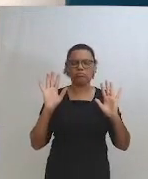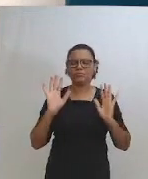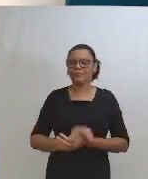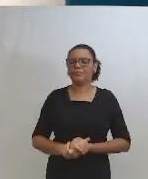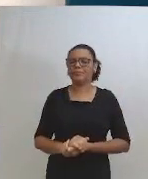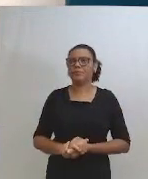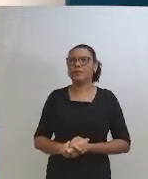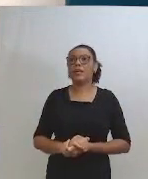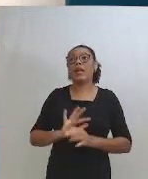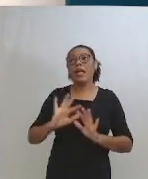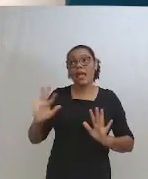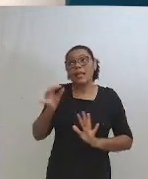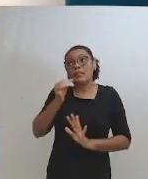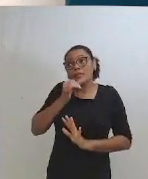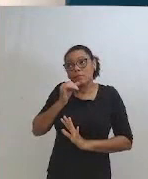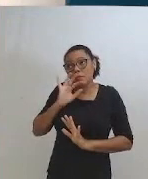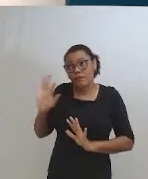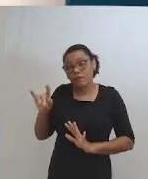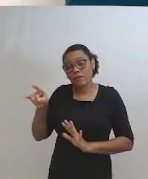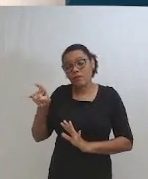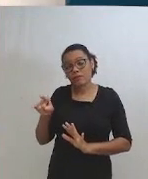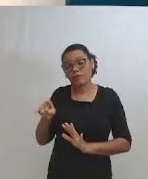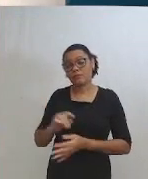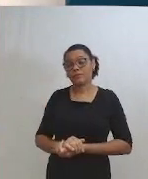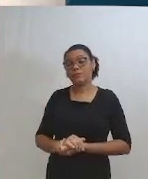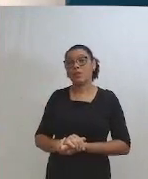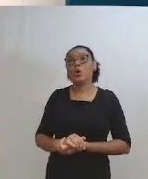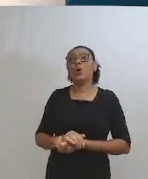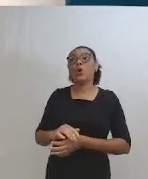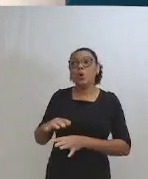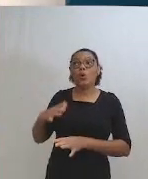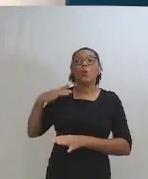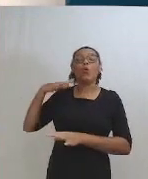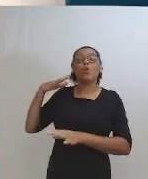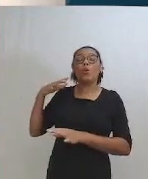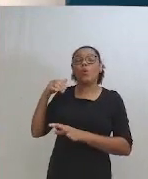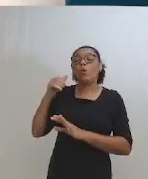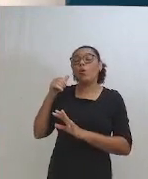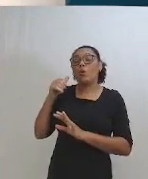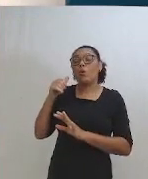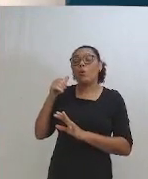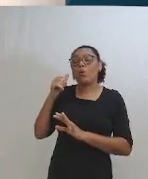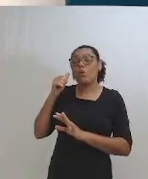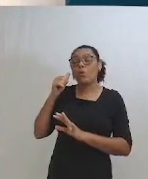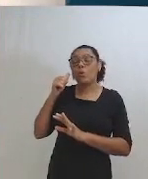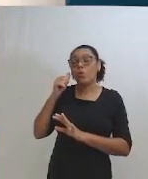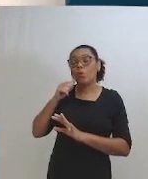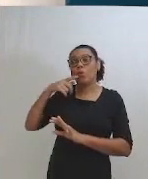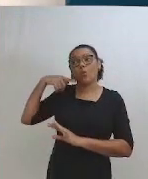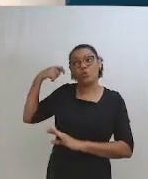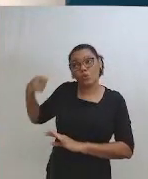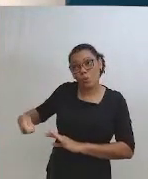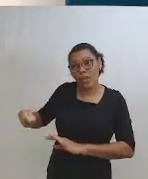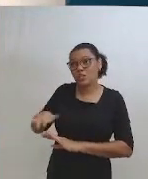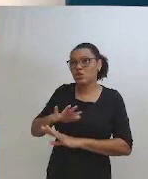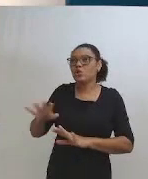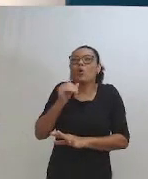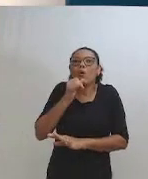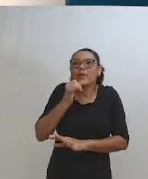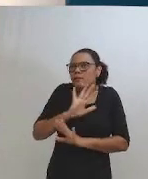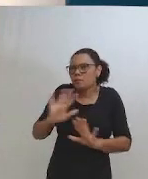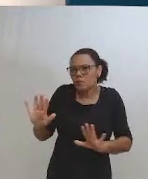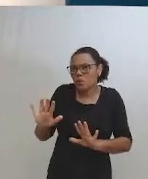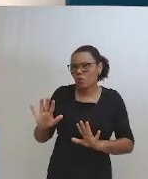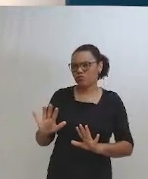Exemplificado, hein? Ou seja, o juiz não pediu, o juiz exemplificou. É isso que me... Não, ministro, eu acho que nós